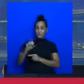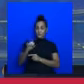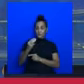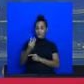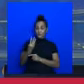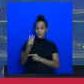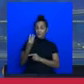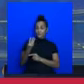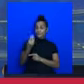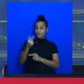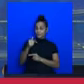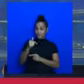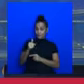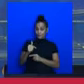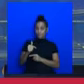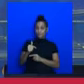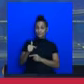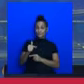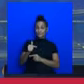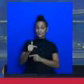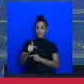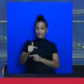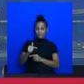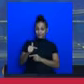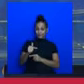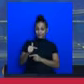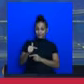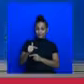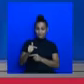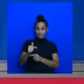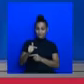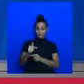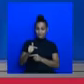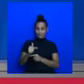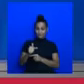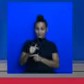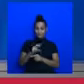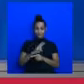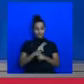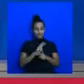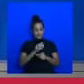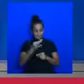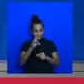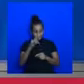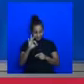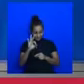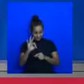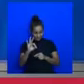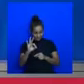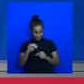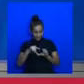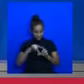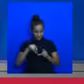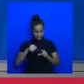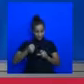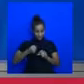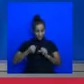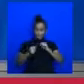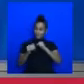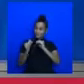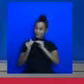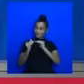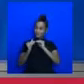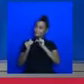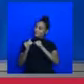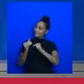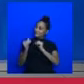47, 03 e 37. Os auditores... confirmam os números sorteados? Sim,